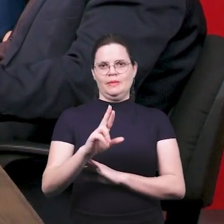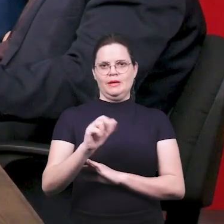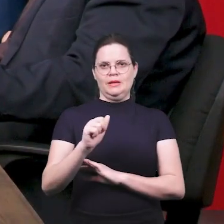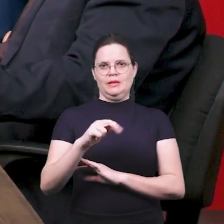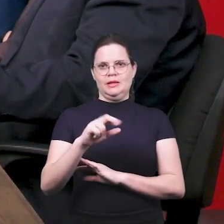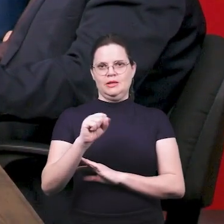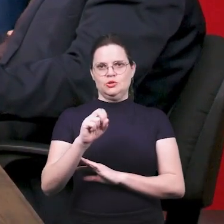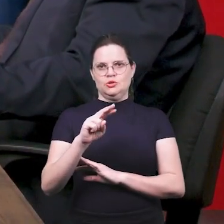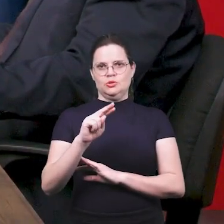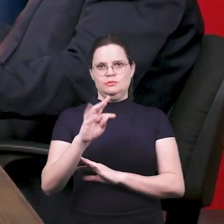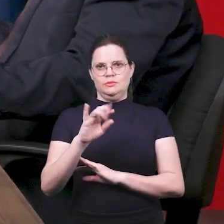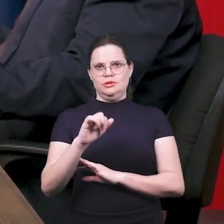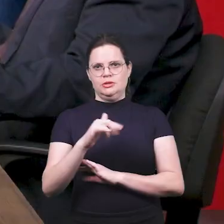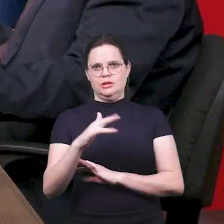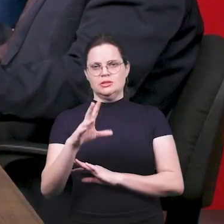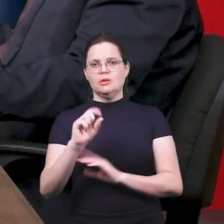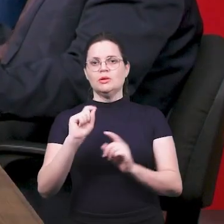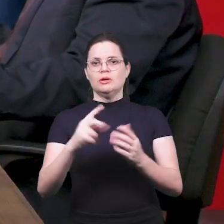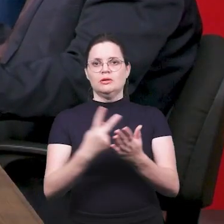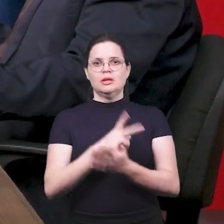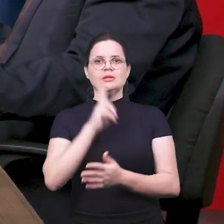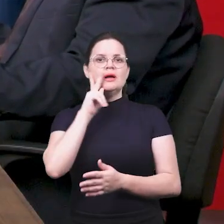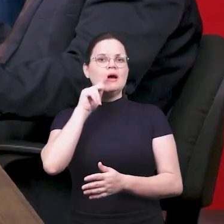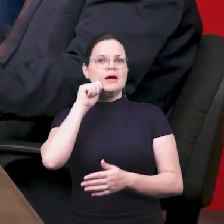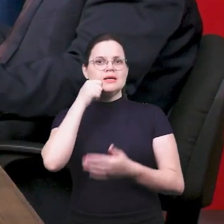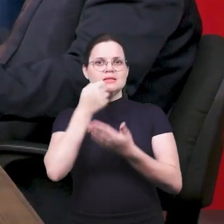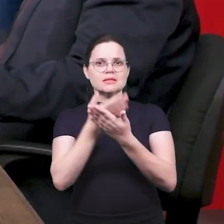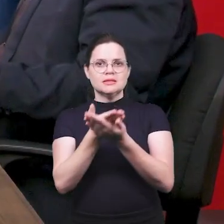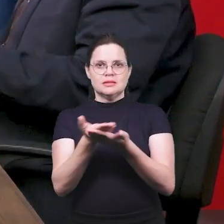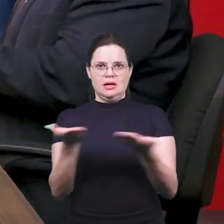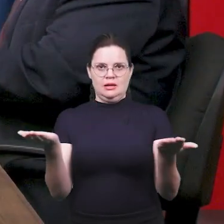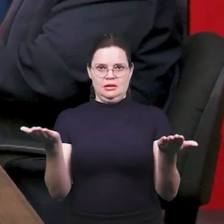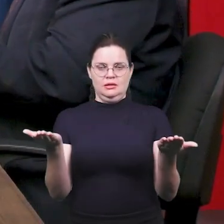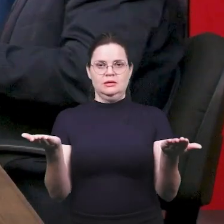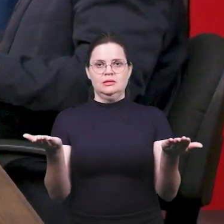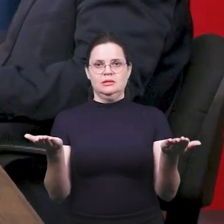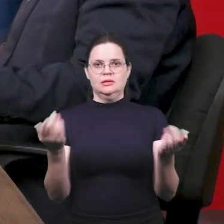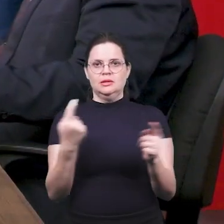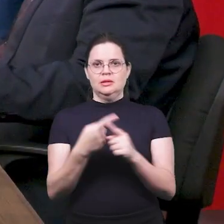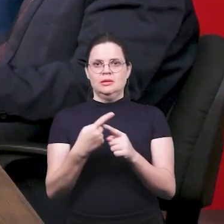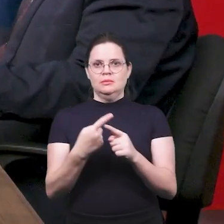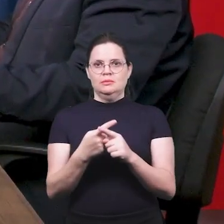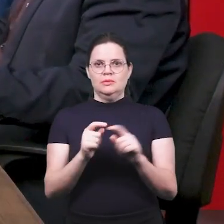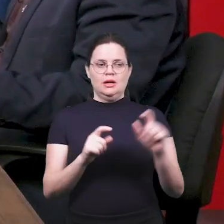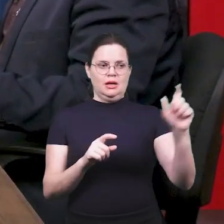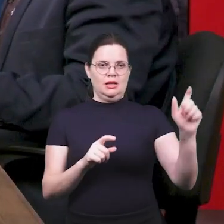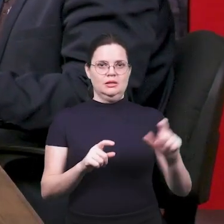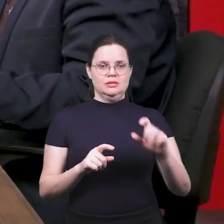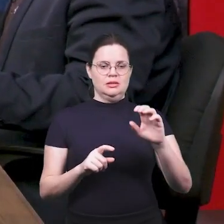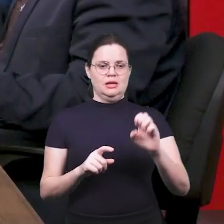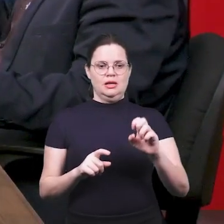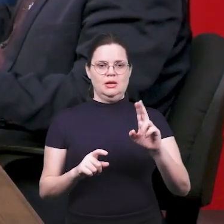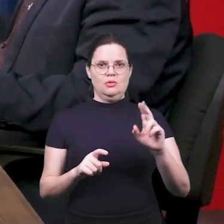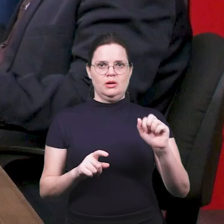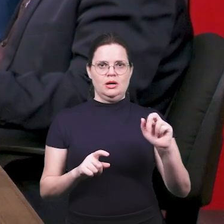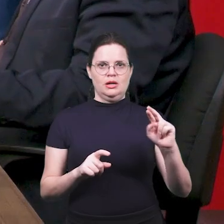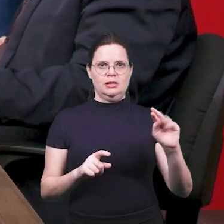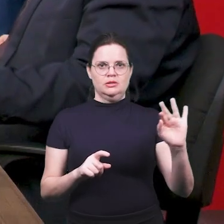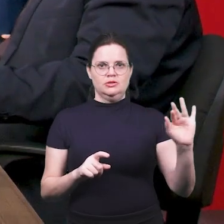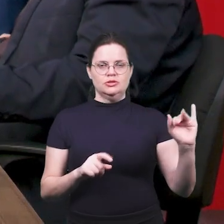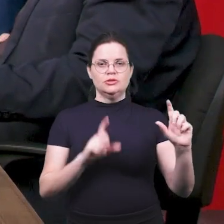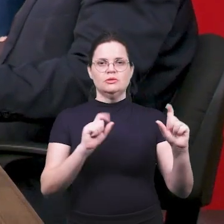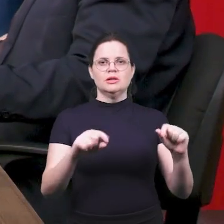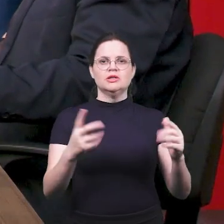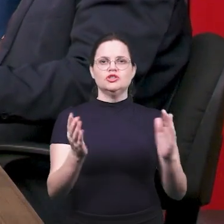É outra. né? Que eles pegavam a ceia e na hora que era a Eucaristia, né? Que daí tiraram o vinho,